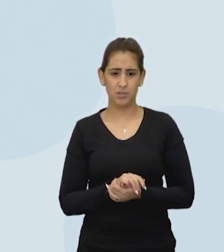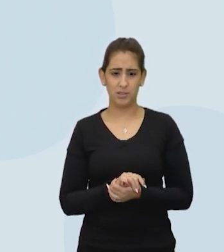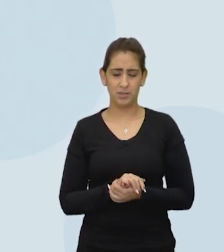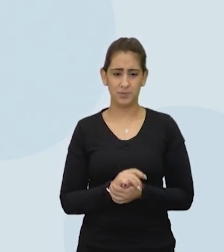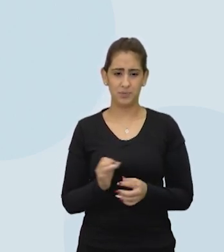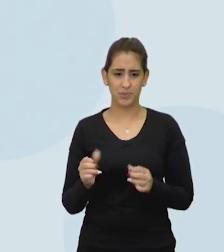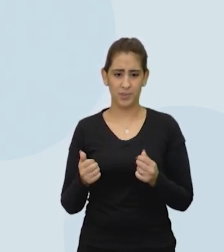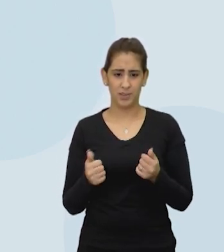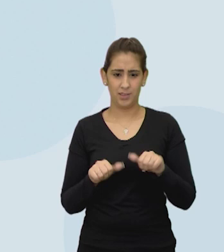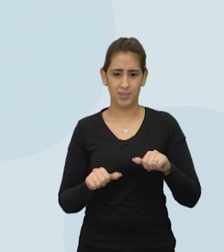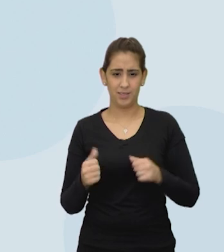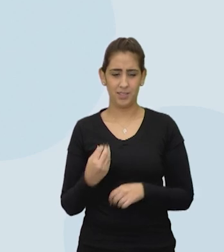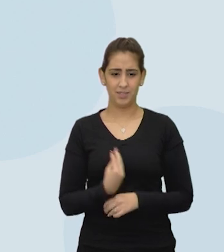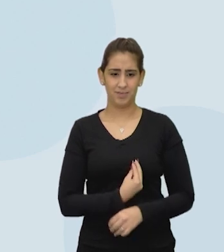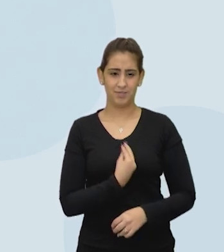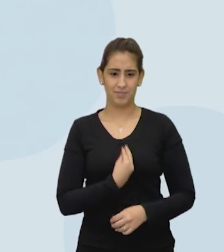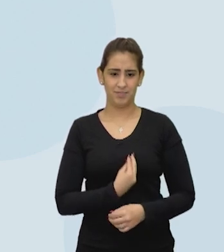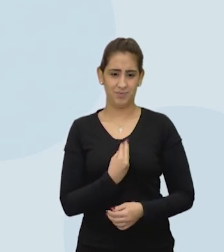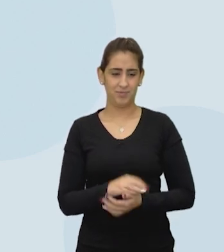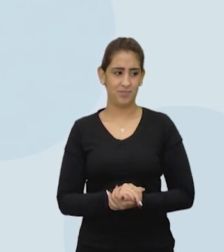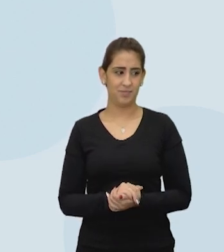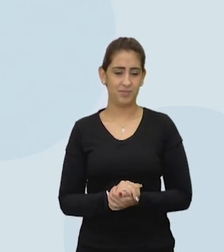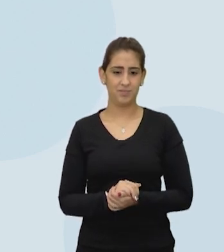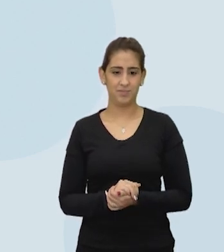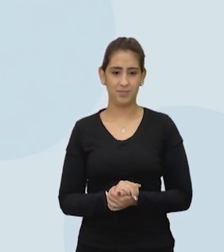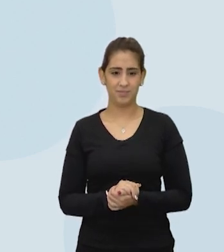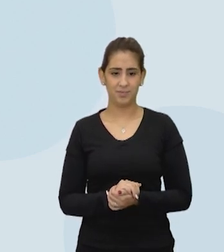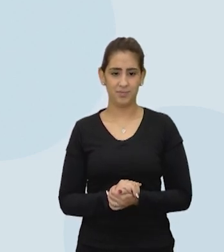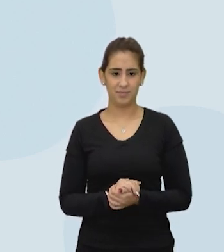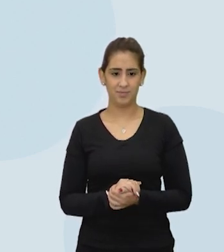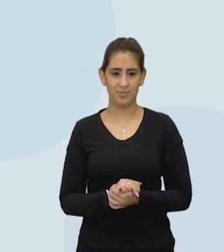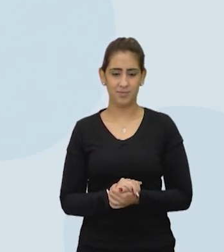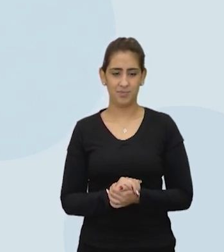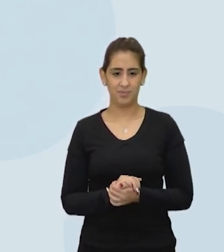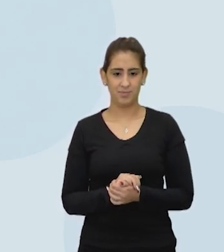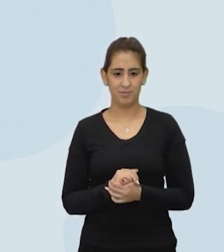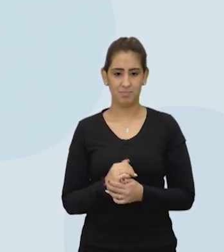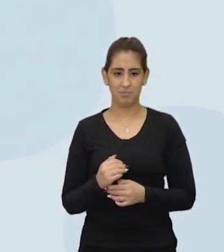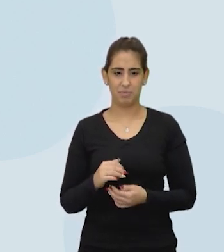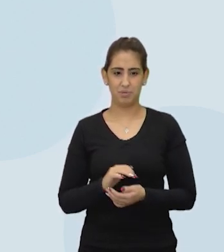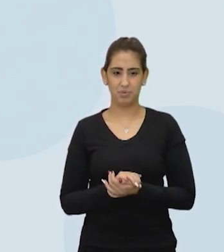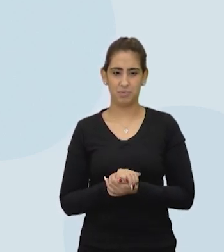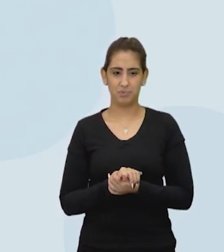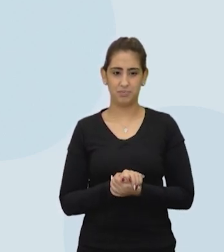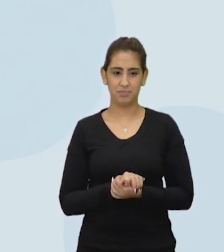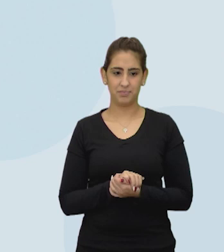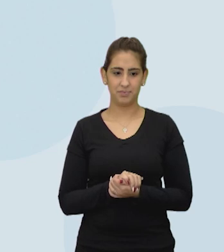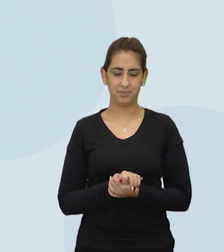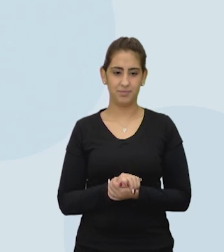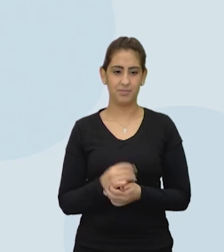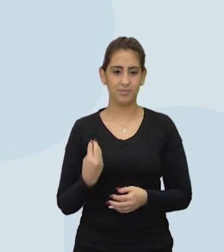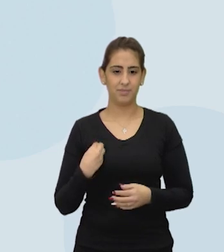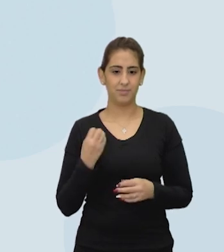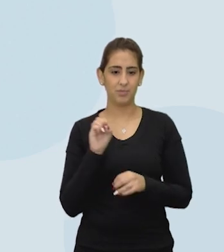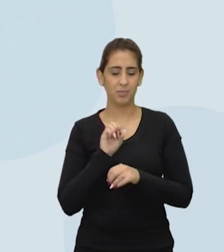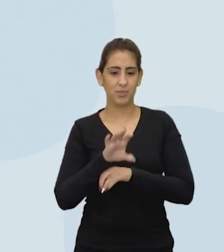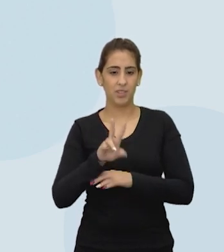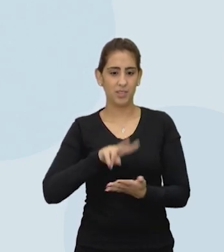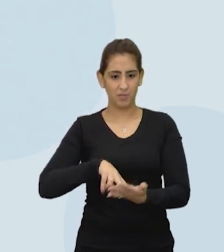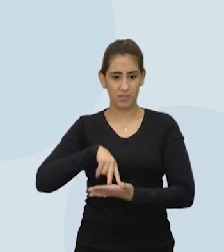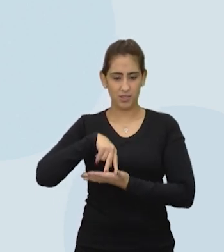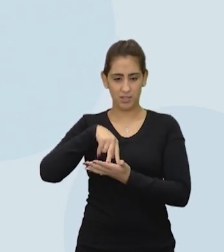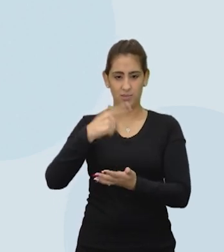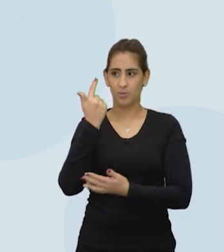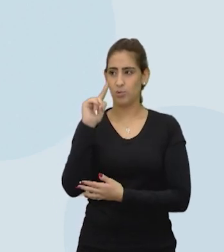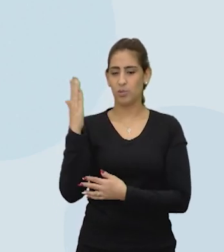da sede, morde-me a goela, ígneo e escaldante molho. Vou mandar levantar